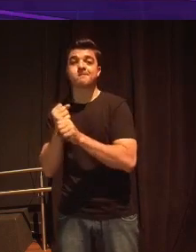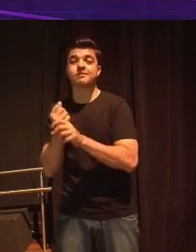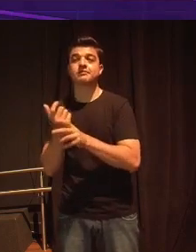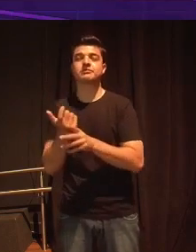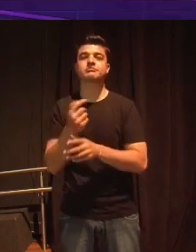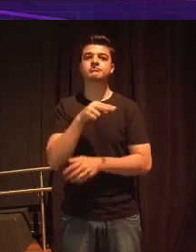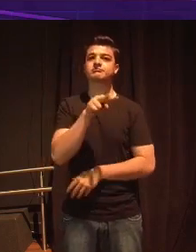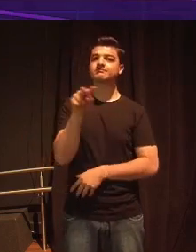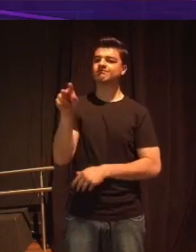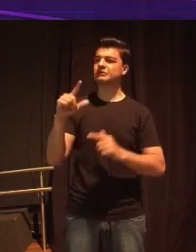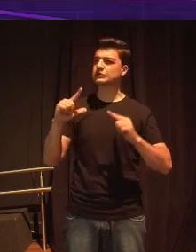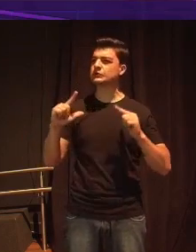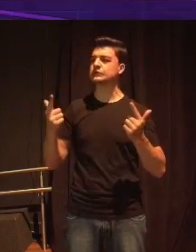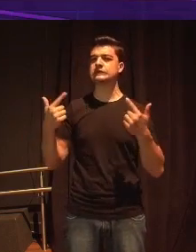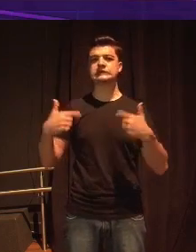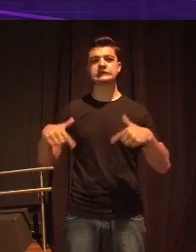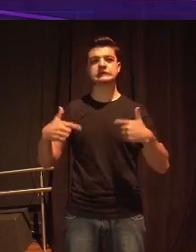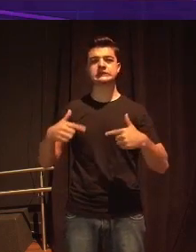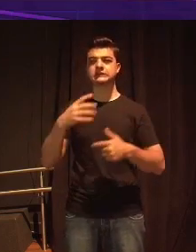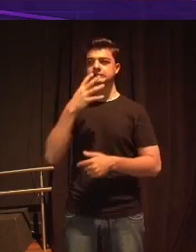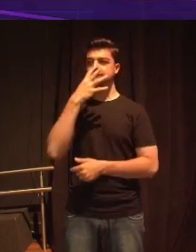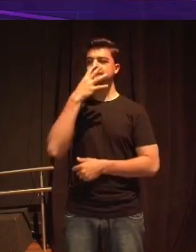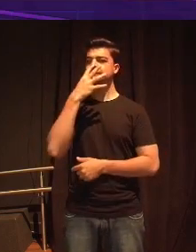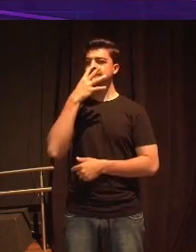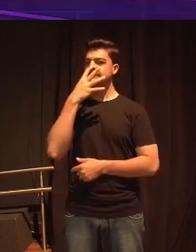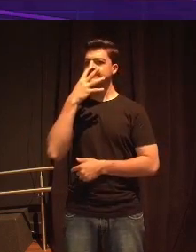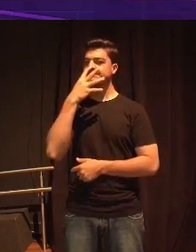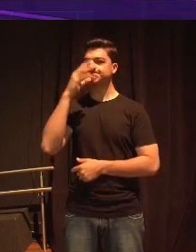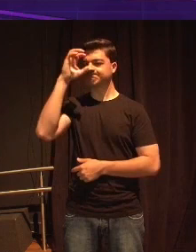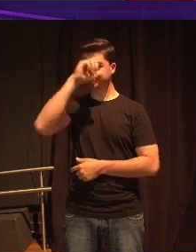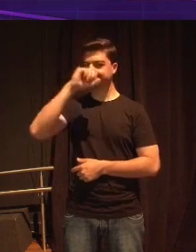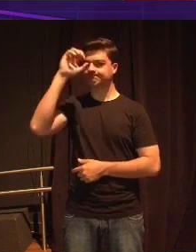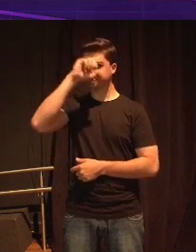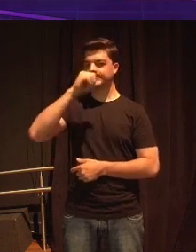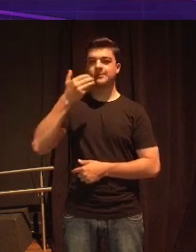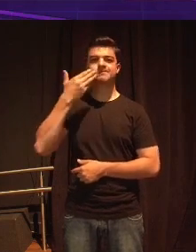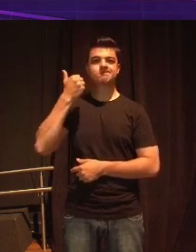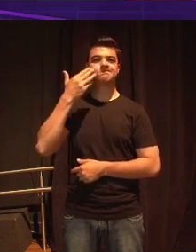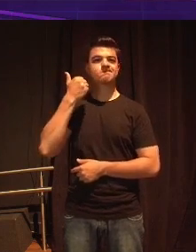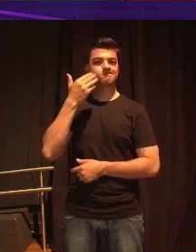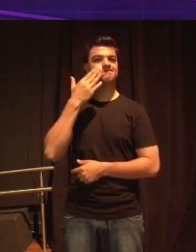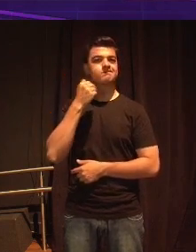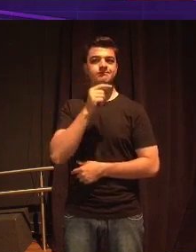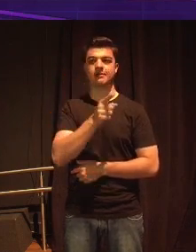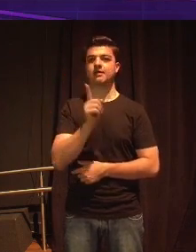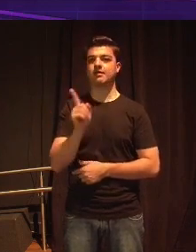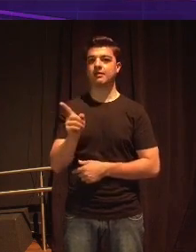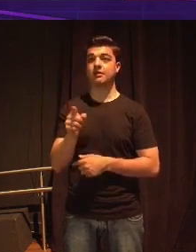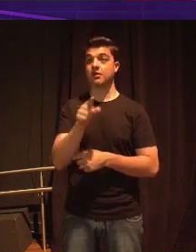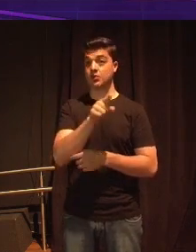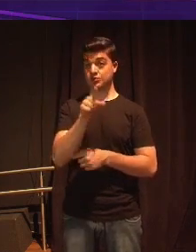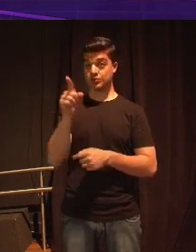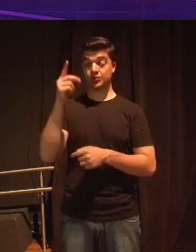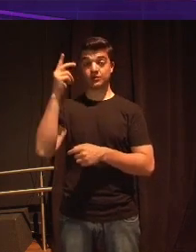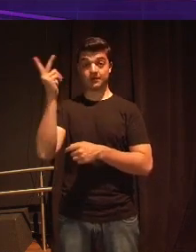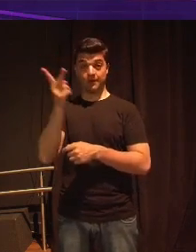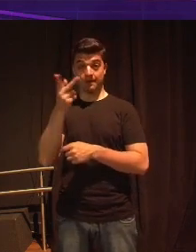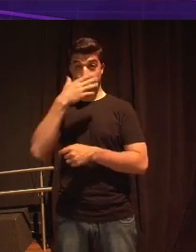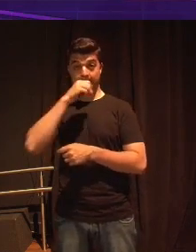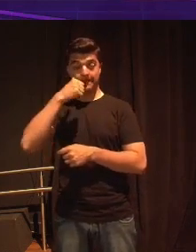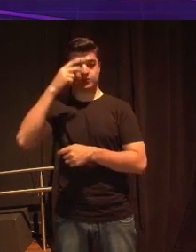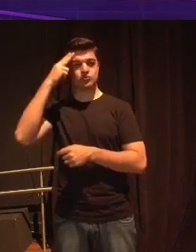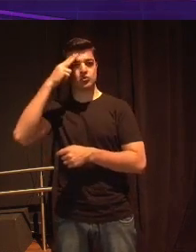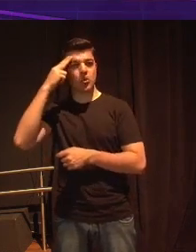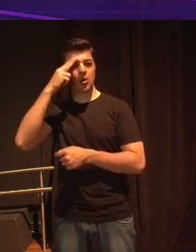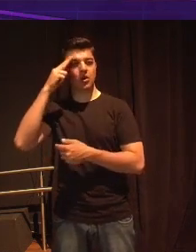que através do trabalho, através dos sonhos, né, acreditar nos seus sonhos, você consegue